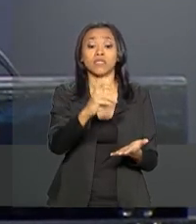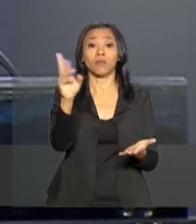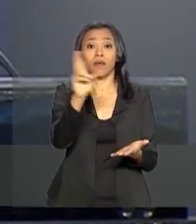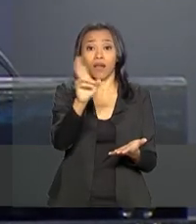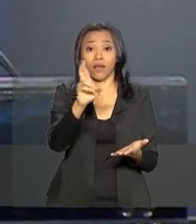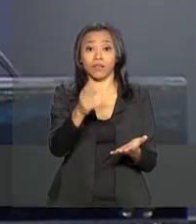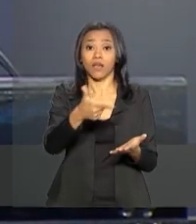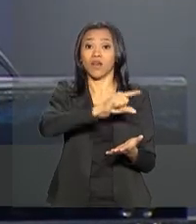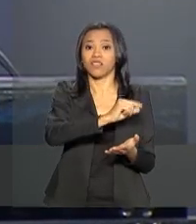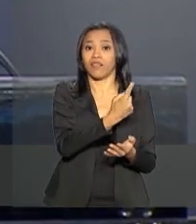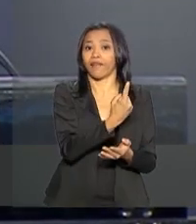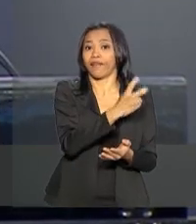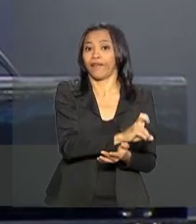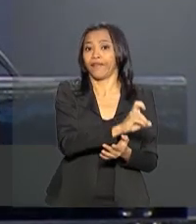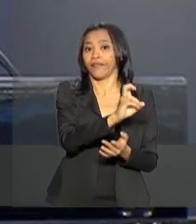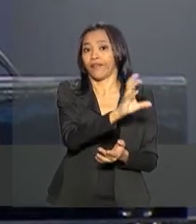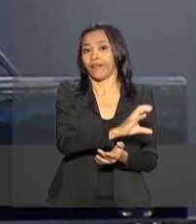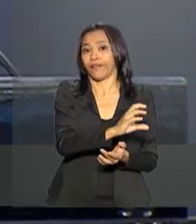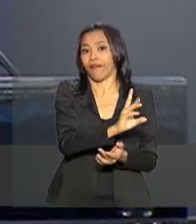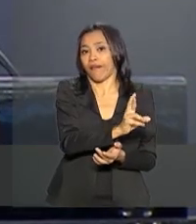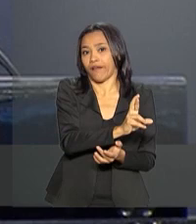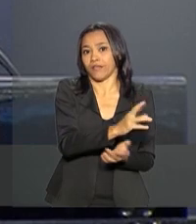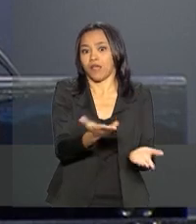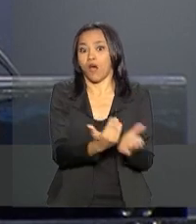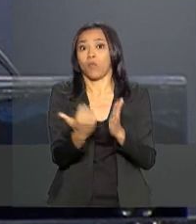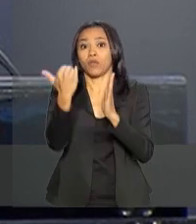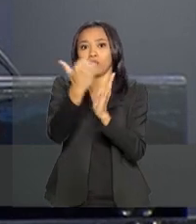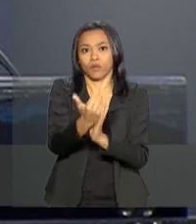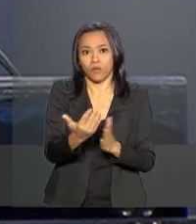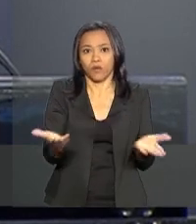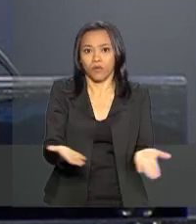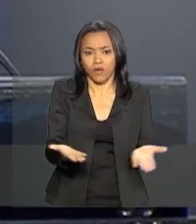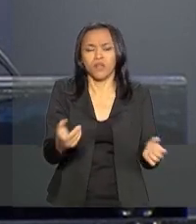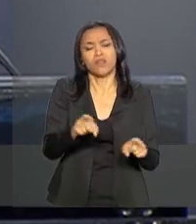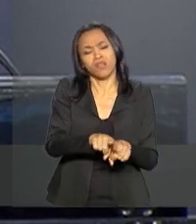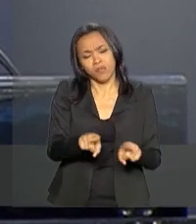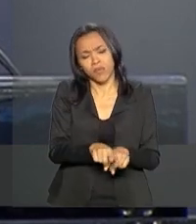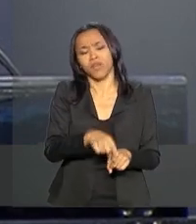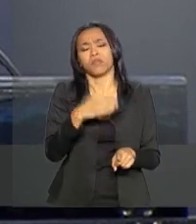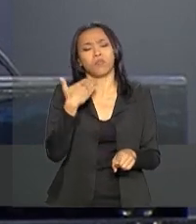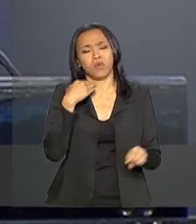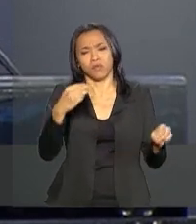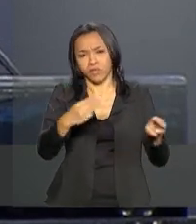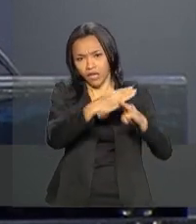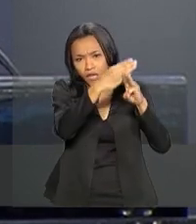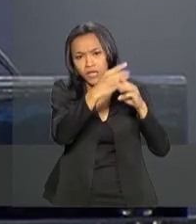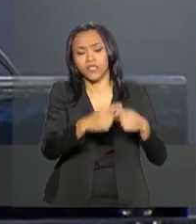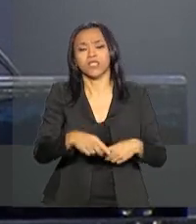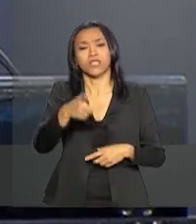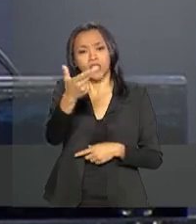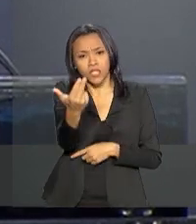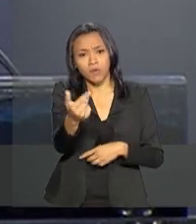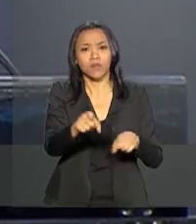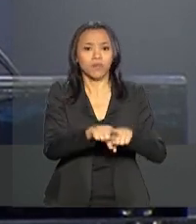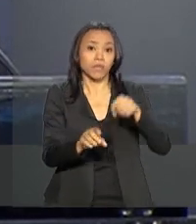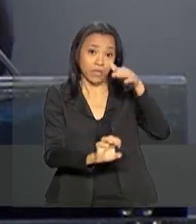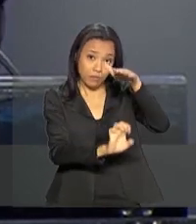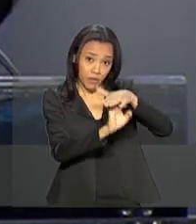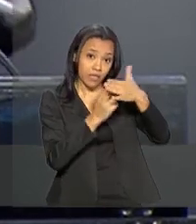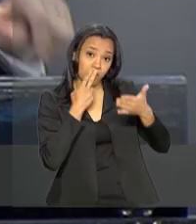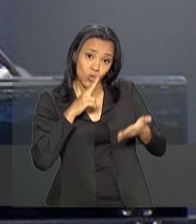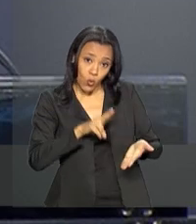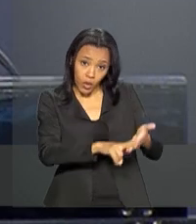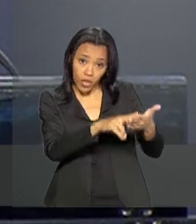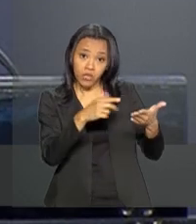o patrimônio público aumentou 3 vezes, de igual maneira na Caixa Econômica Federal, de igual maneira nos Correios, que não davam lucro,